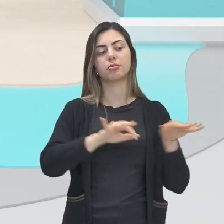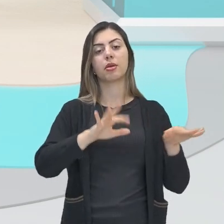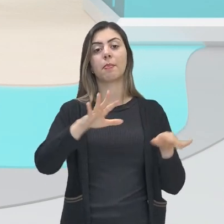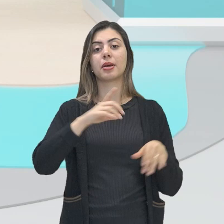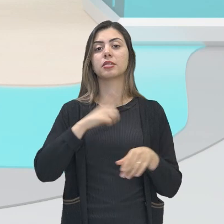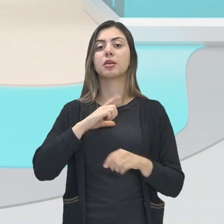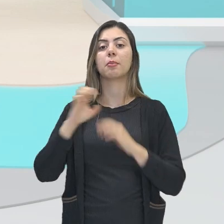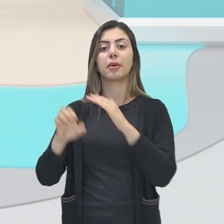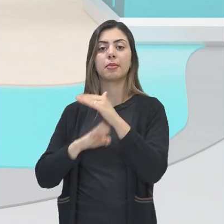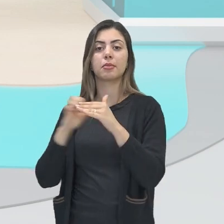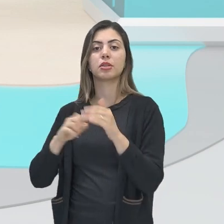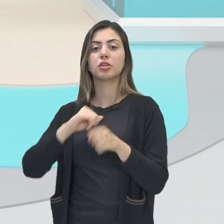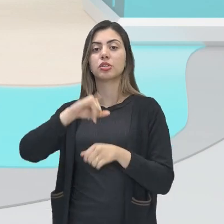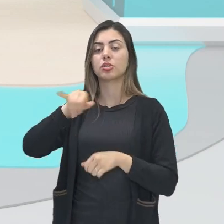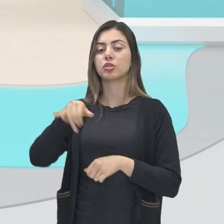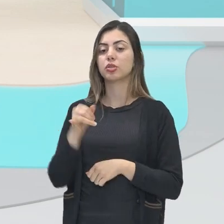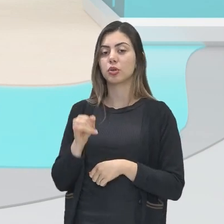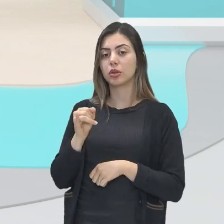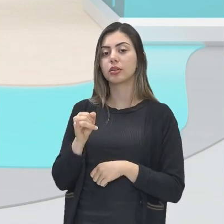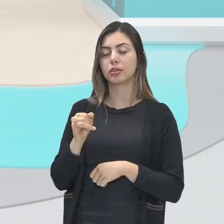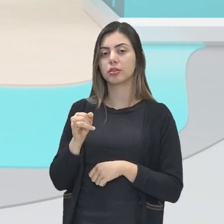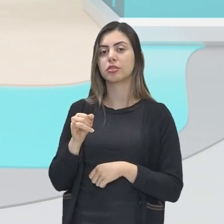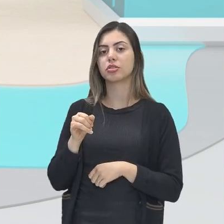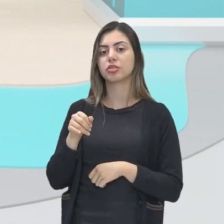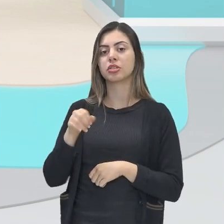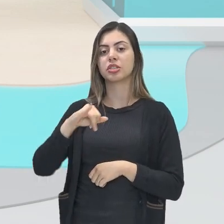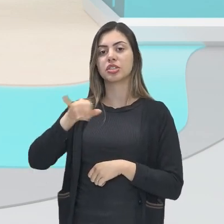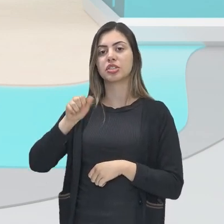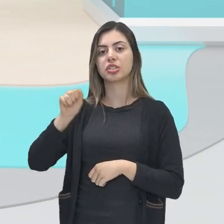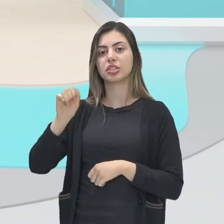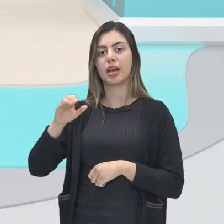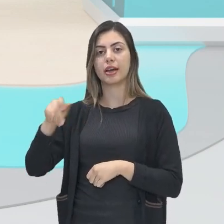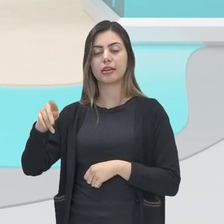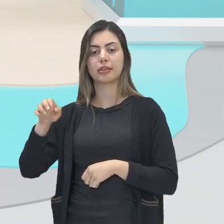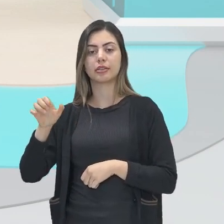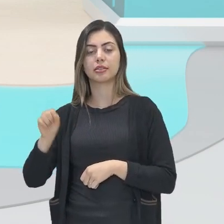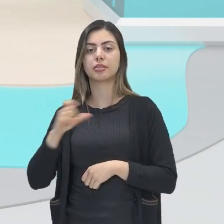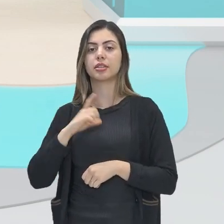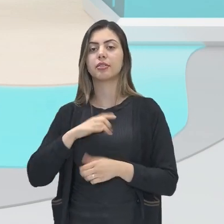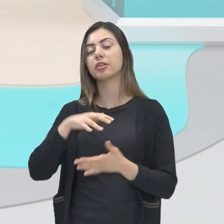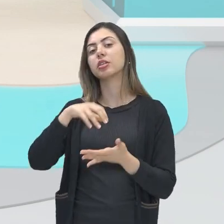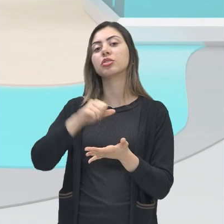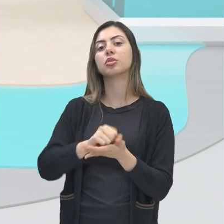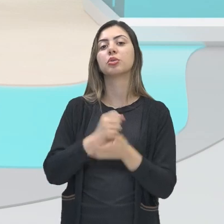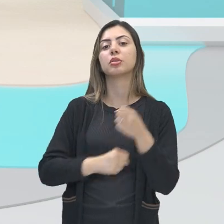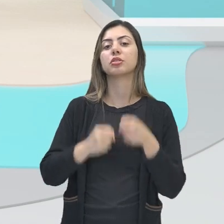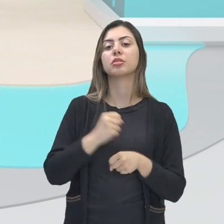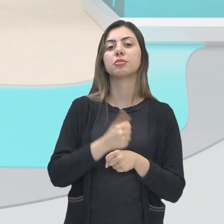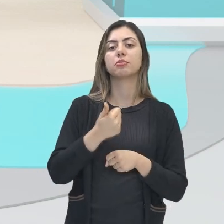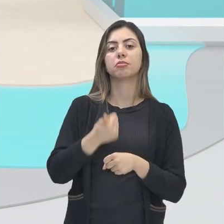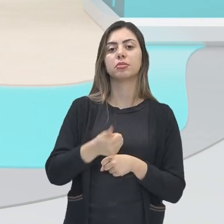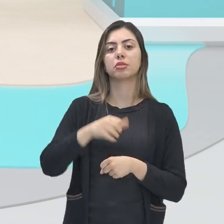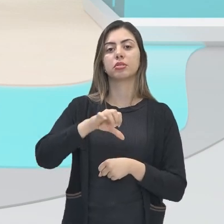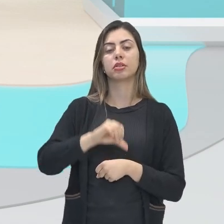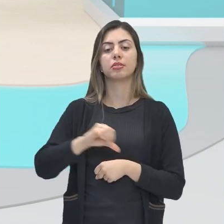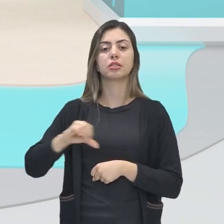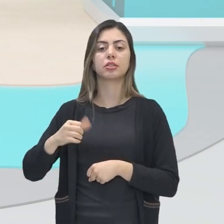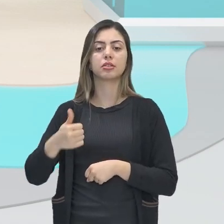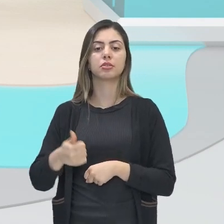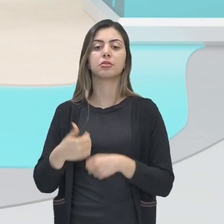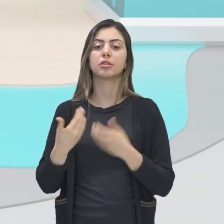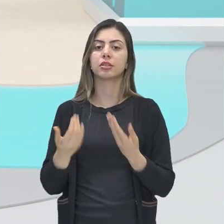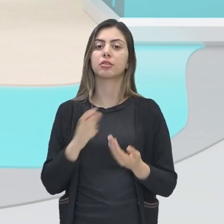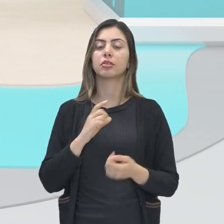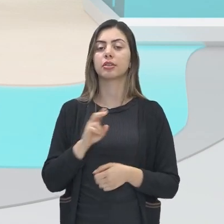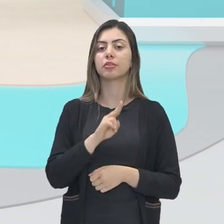J. Ax registrou a marca em 1901. E então os outros fabricantes passaram a usar o nome